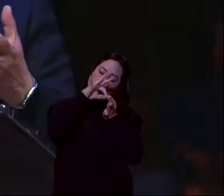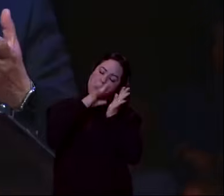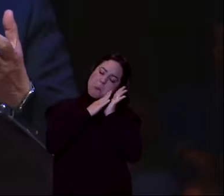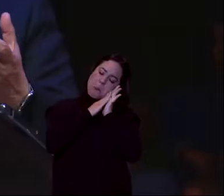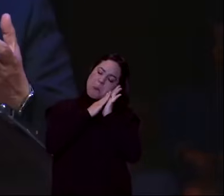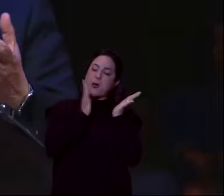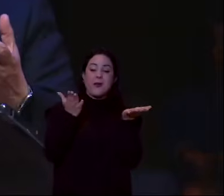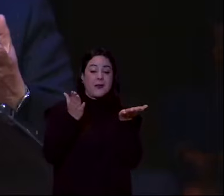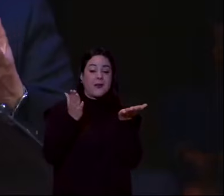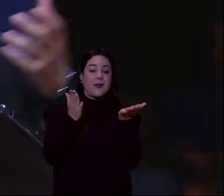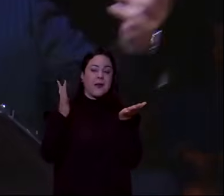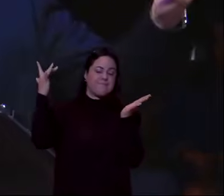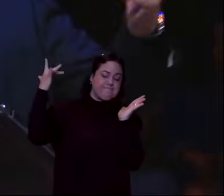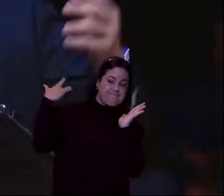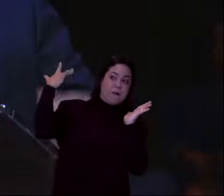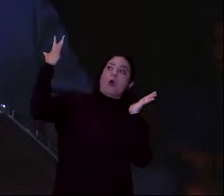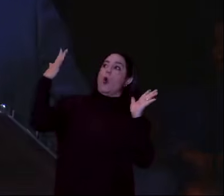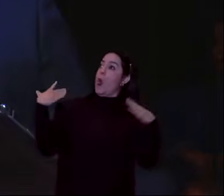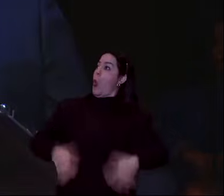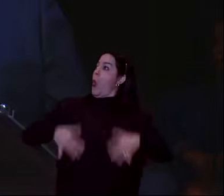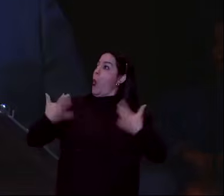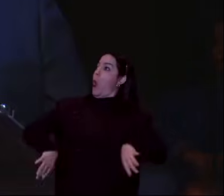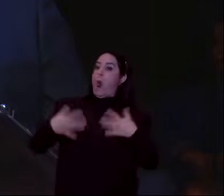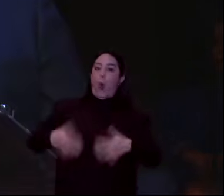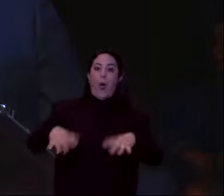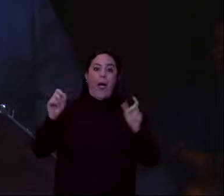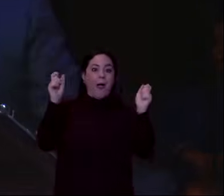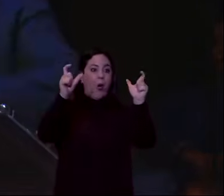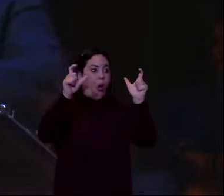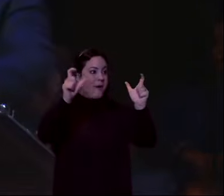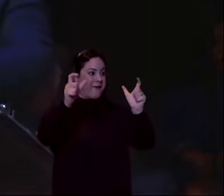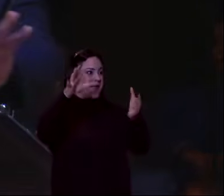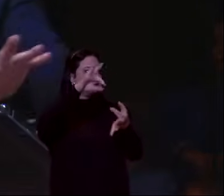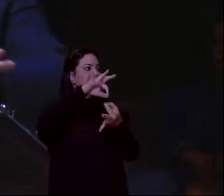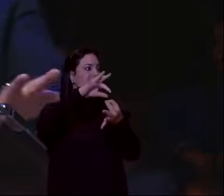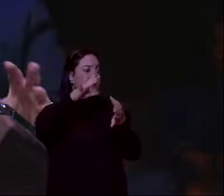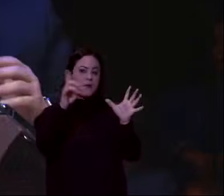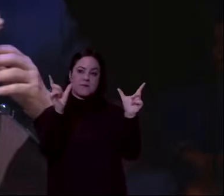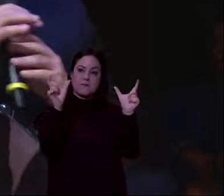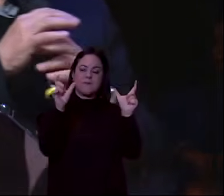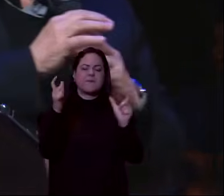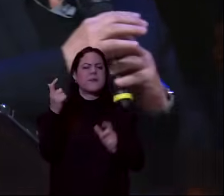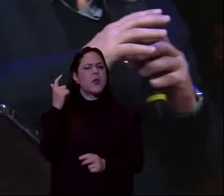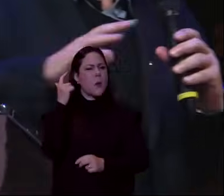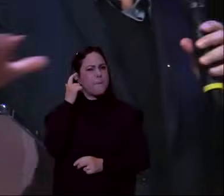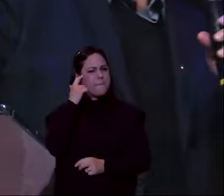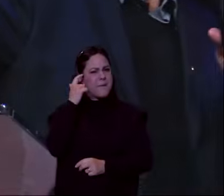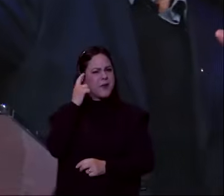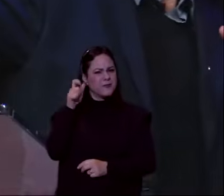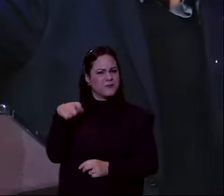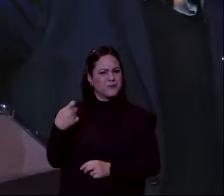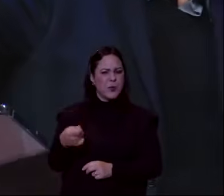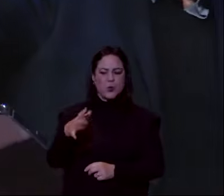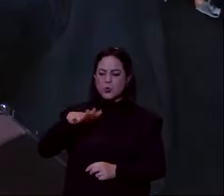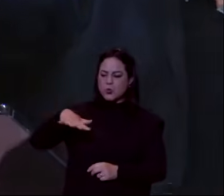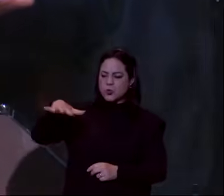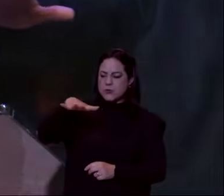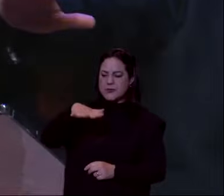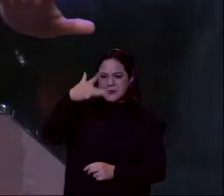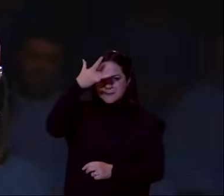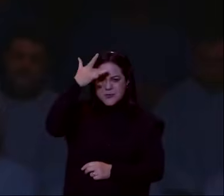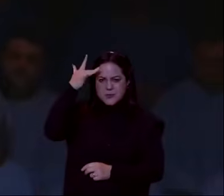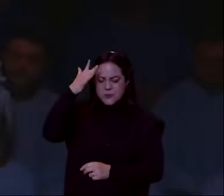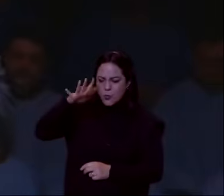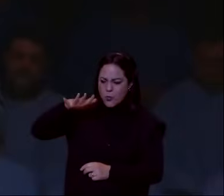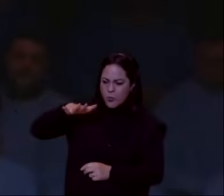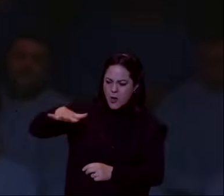envolto, quando nós estamos envoltos na religiosidade. E eu fico pensando nessa cena, todos esses homens